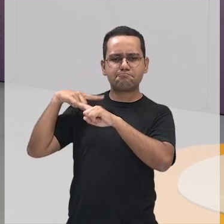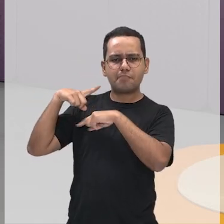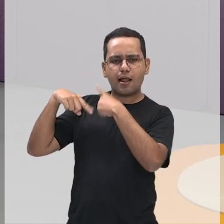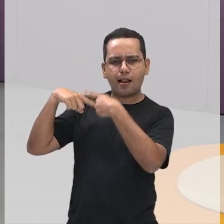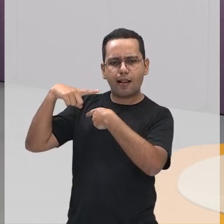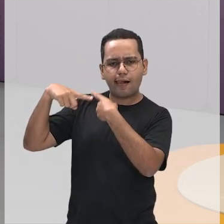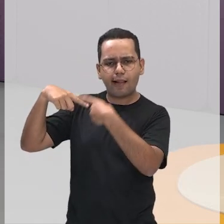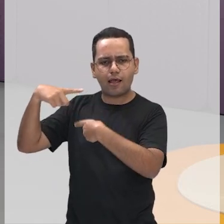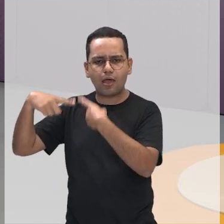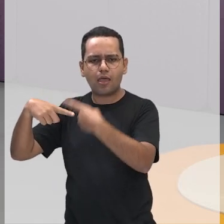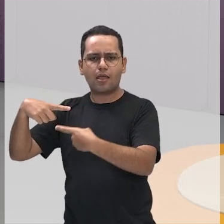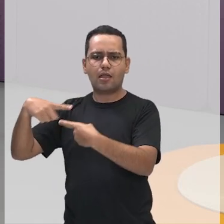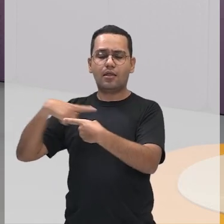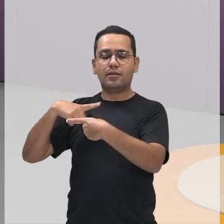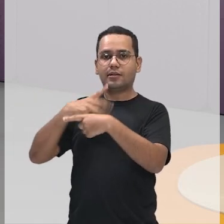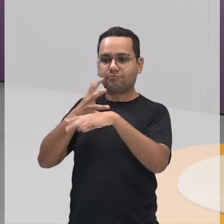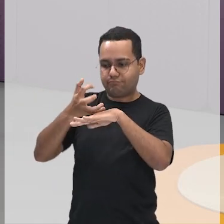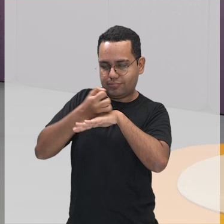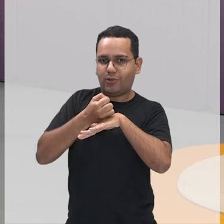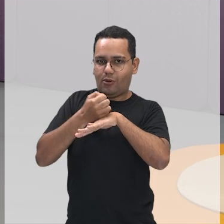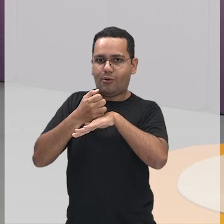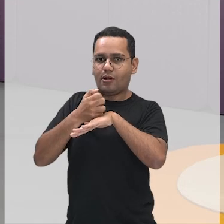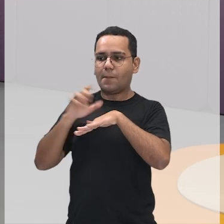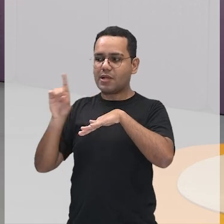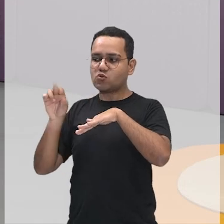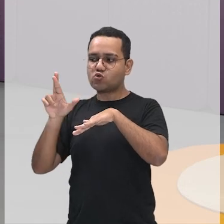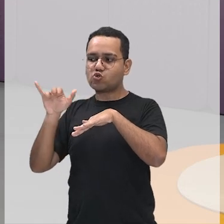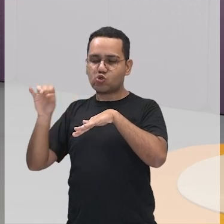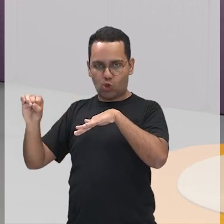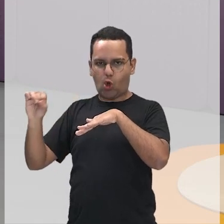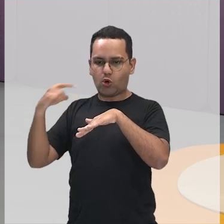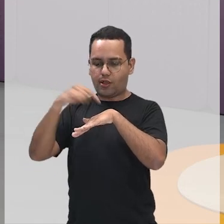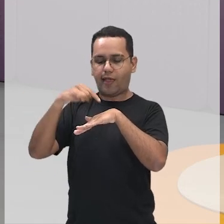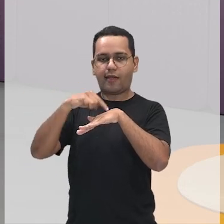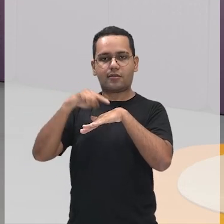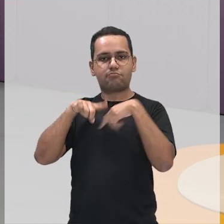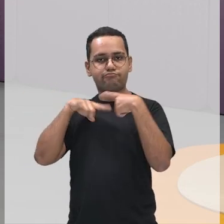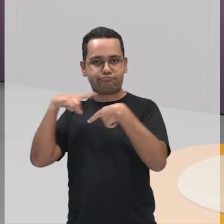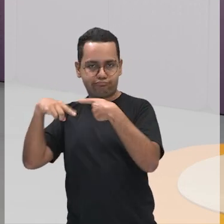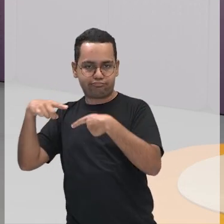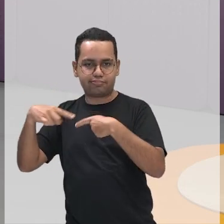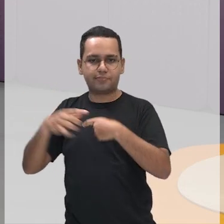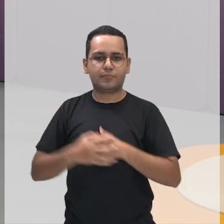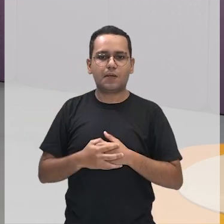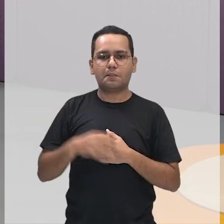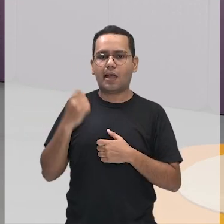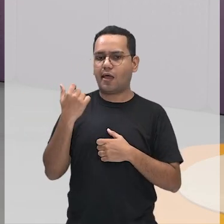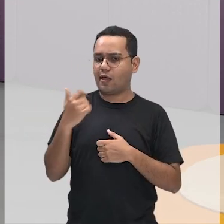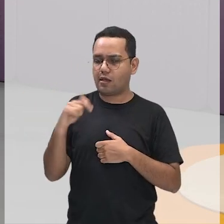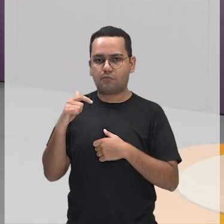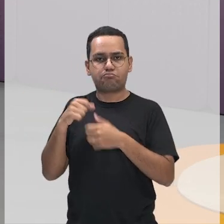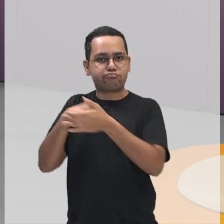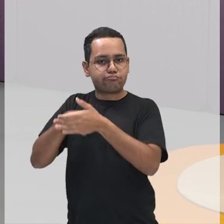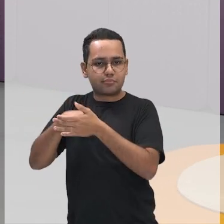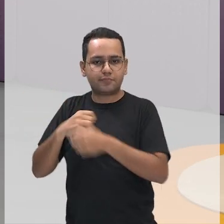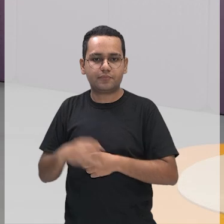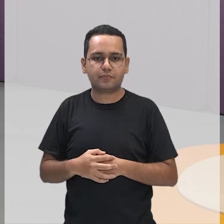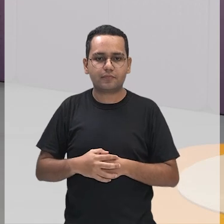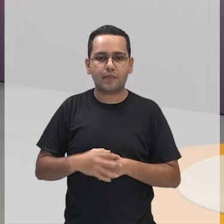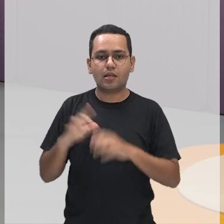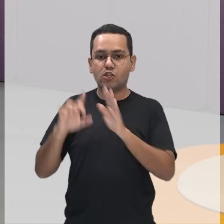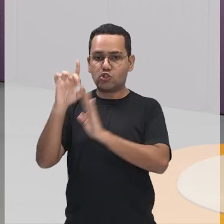região conquistados pelos dórios e não combatiam os invasores. Não tinham direitos políticos nem